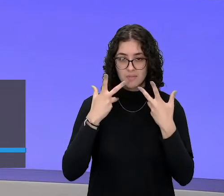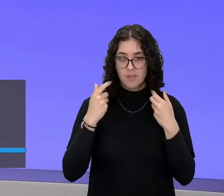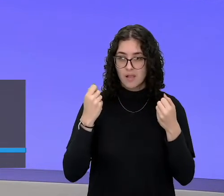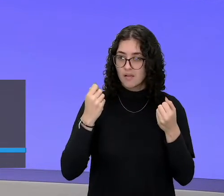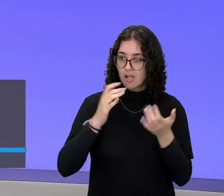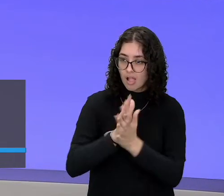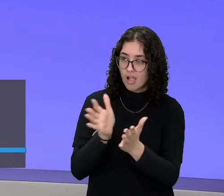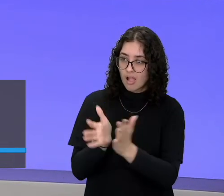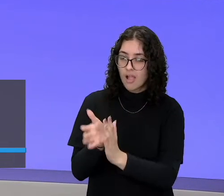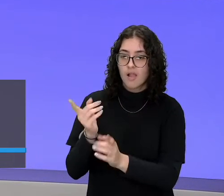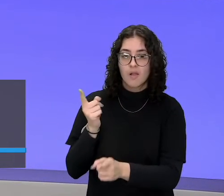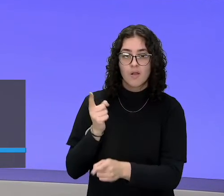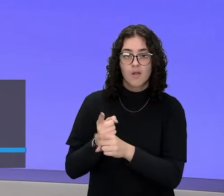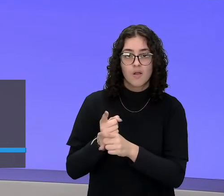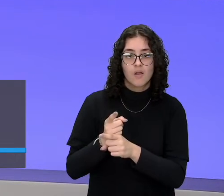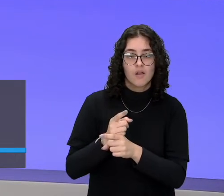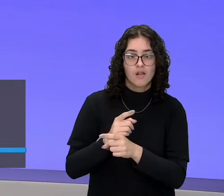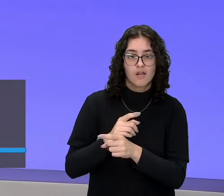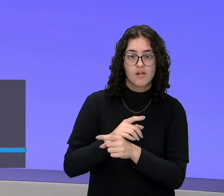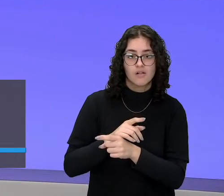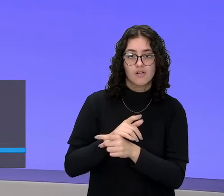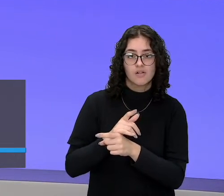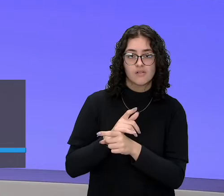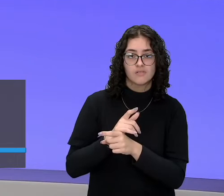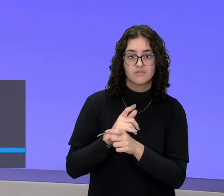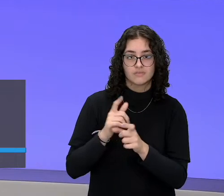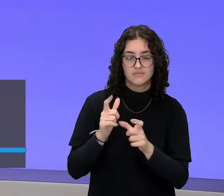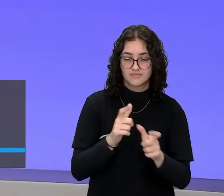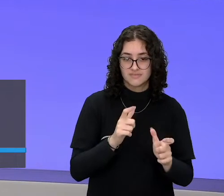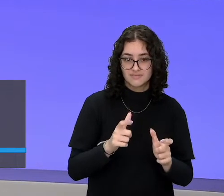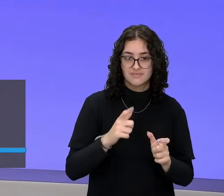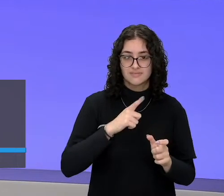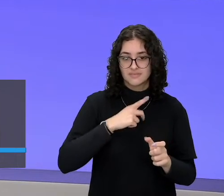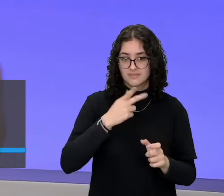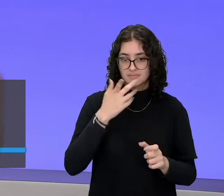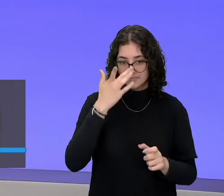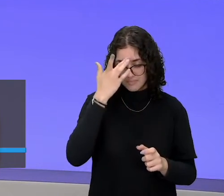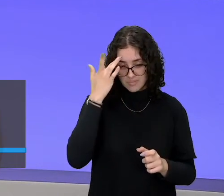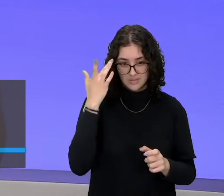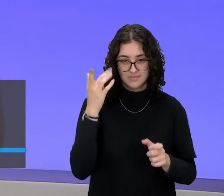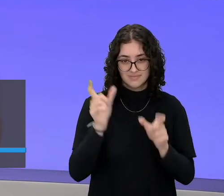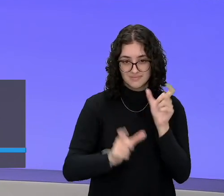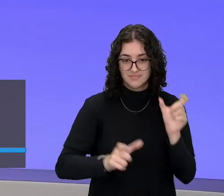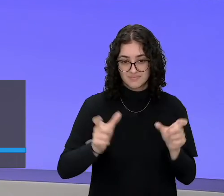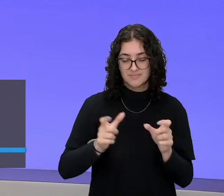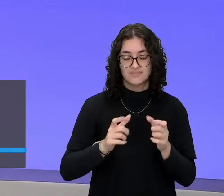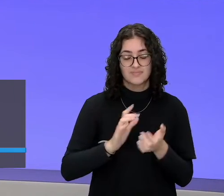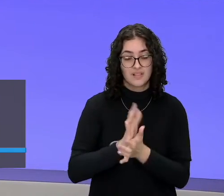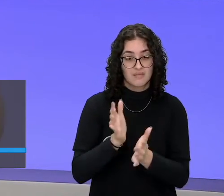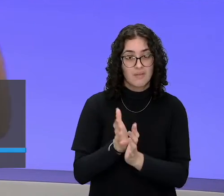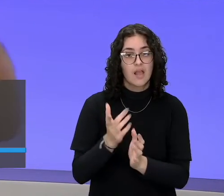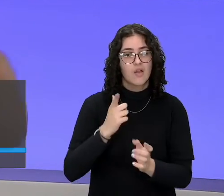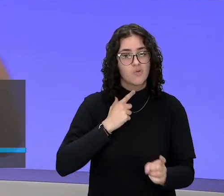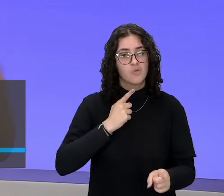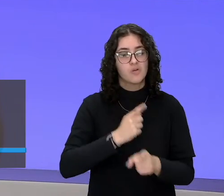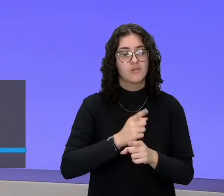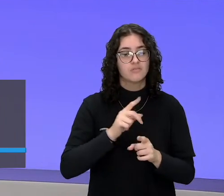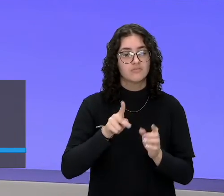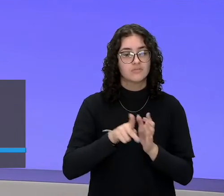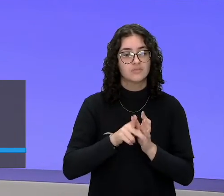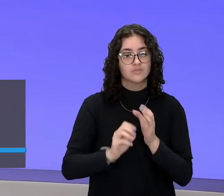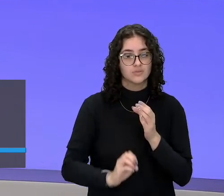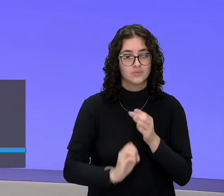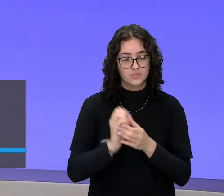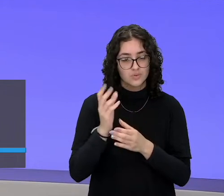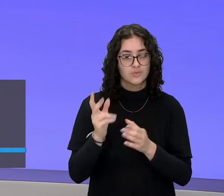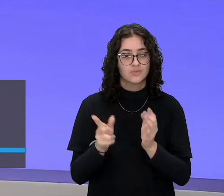são encontradas dentro desses territórios. Então não é só uma questão de preservação cultural, das questões étnicas, das questões da